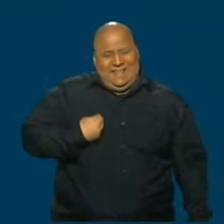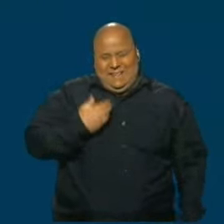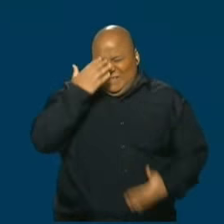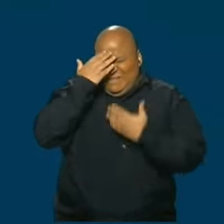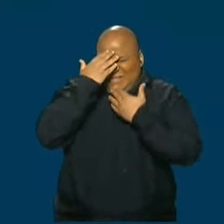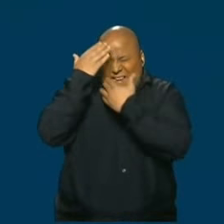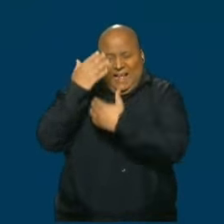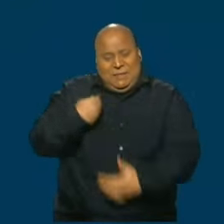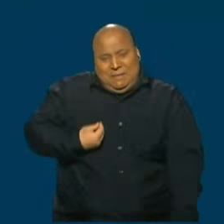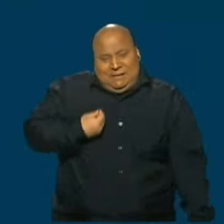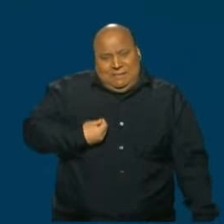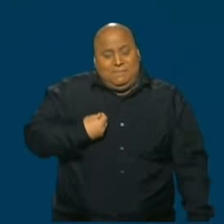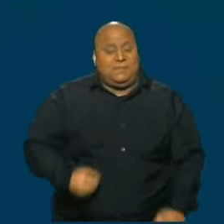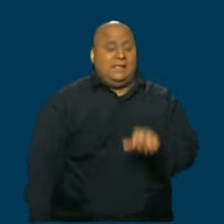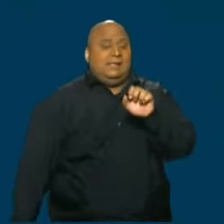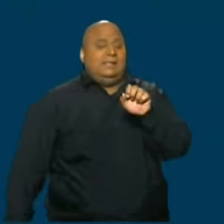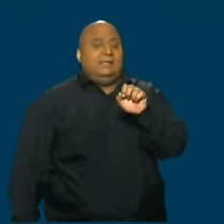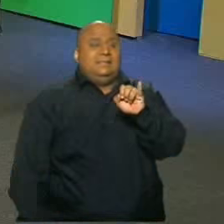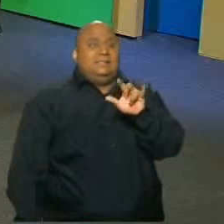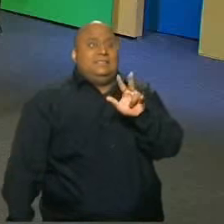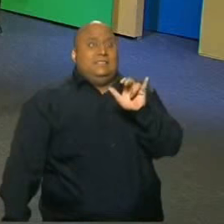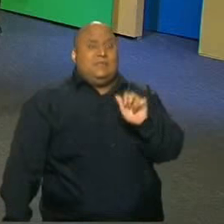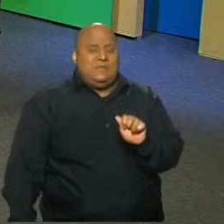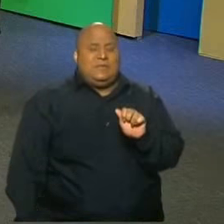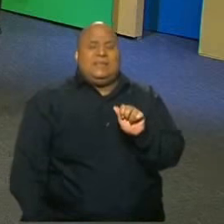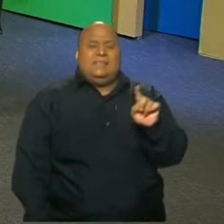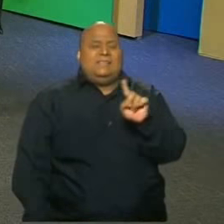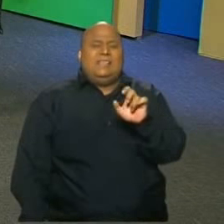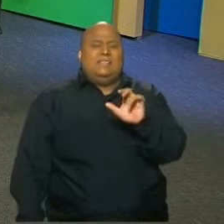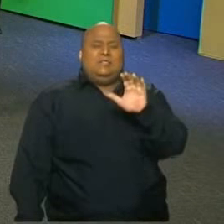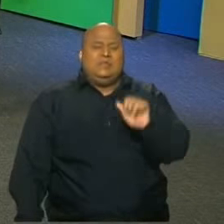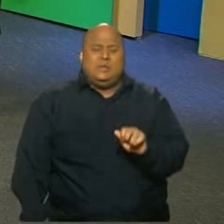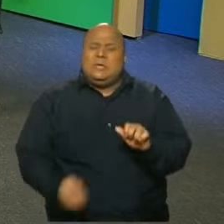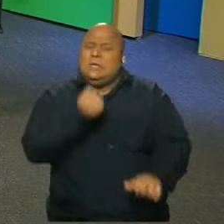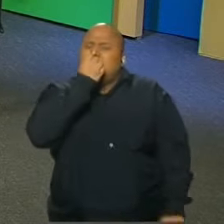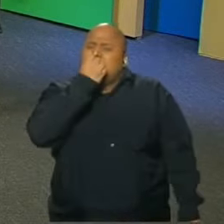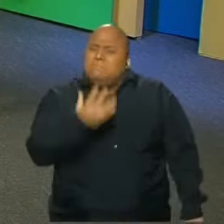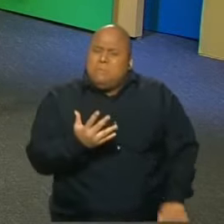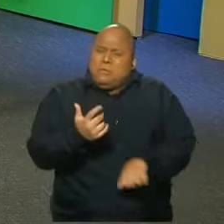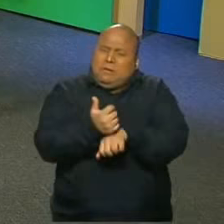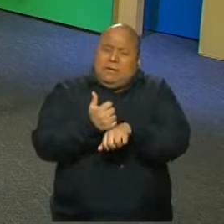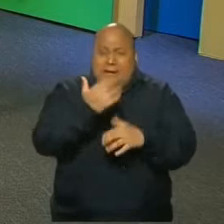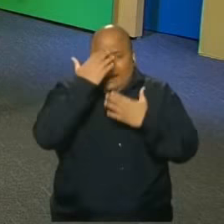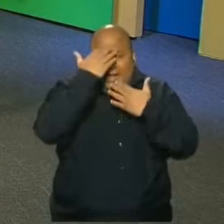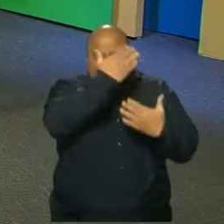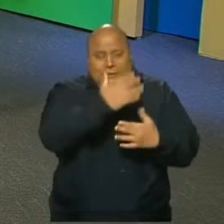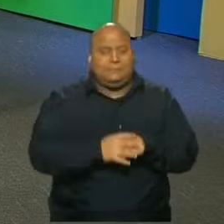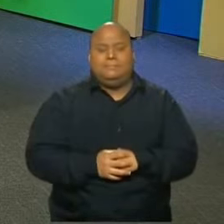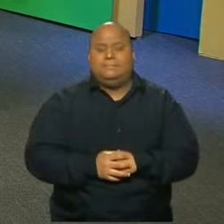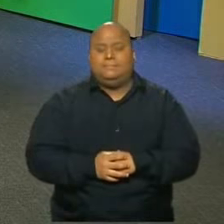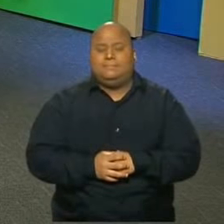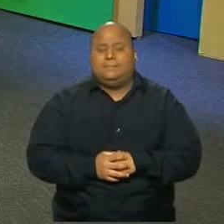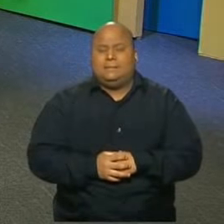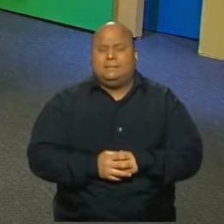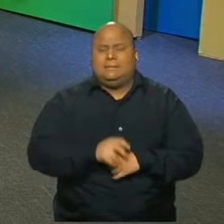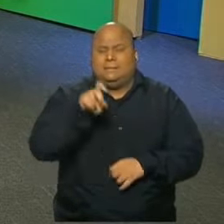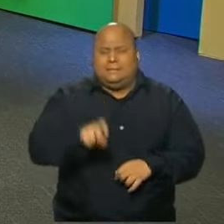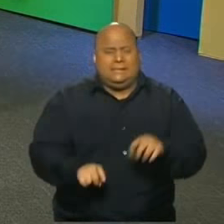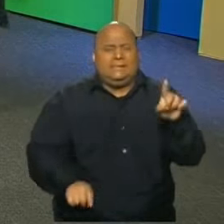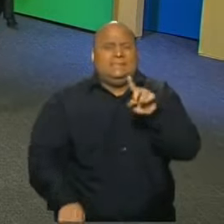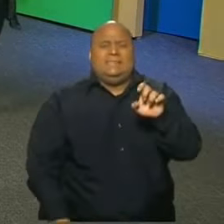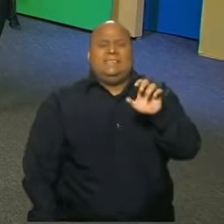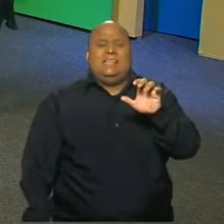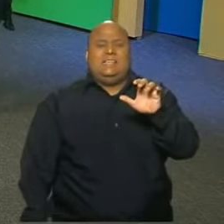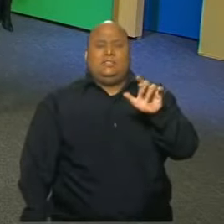pela participação. Silvia Negrão, Zé Zuca, generoso e talentoso, gratidão. Grande Zé Zuca. Eterno, saudoso